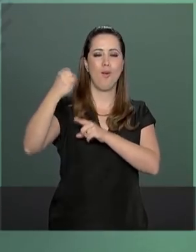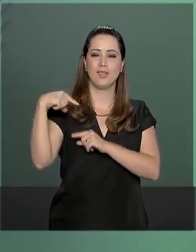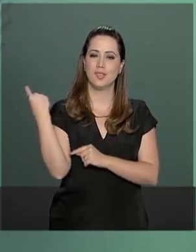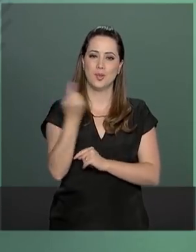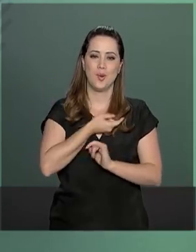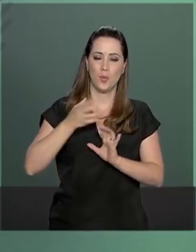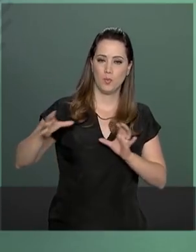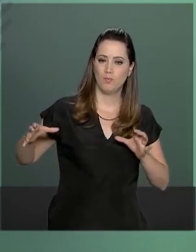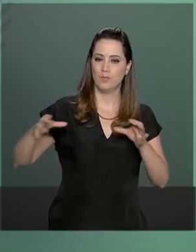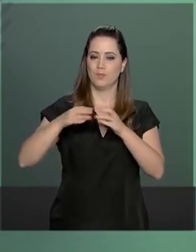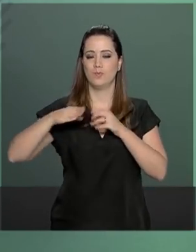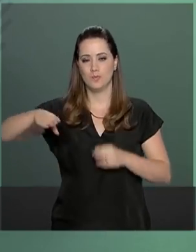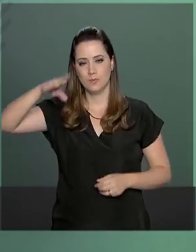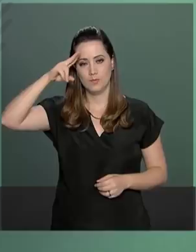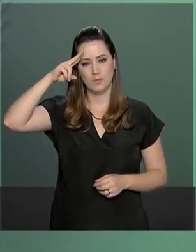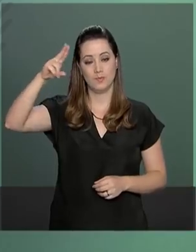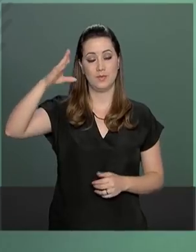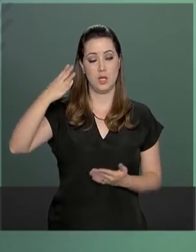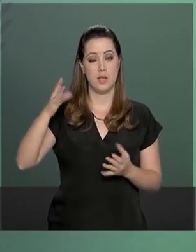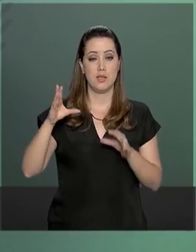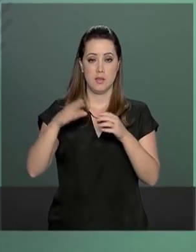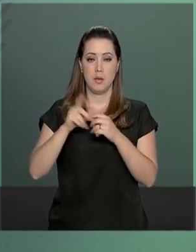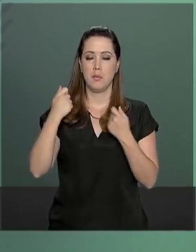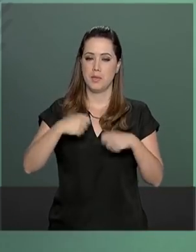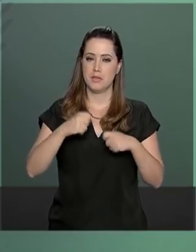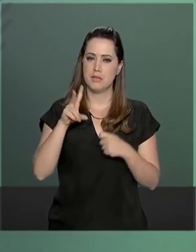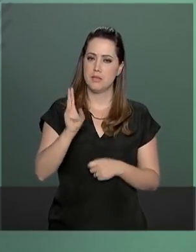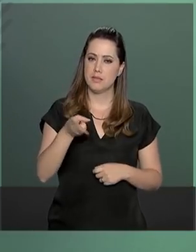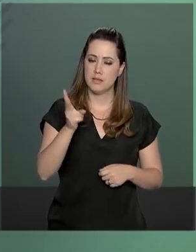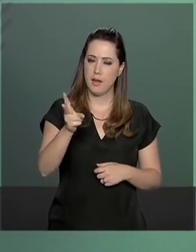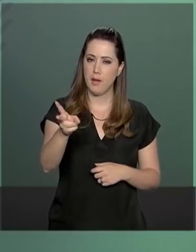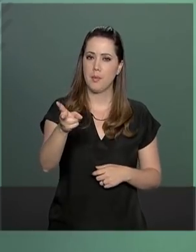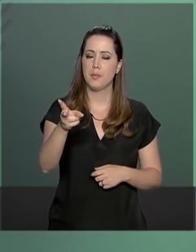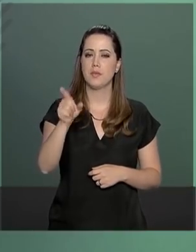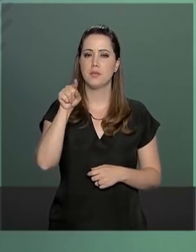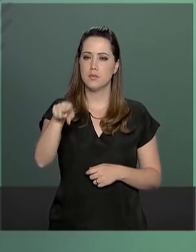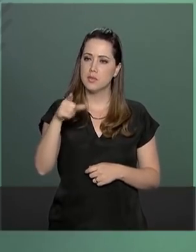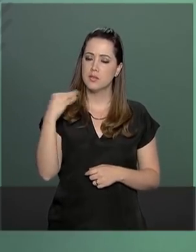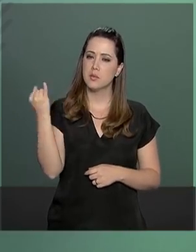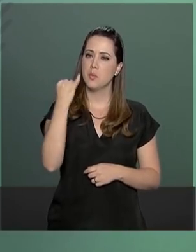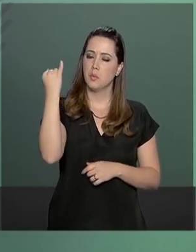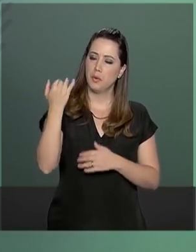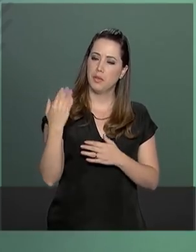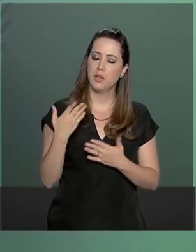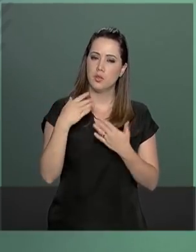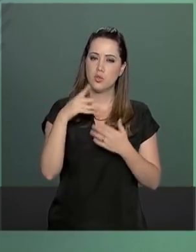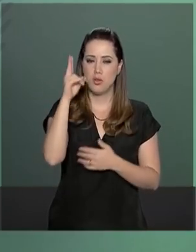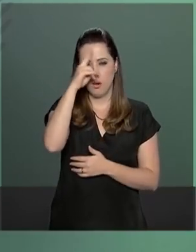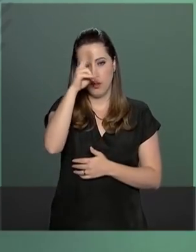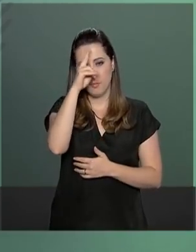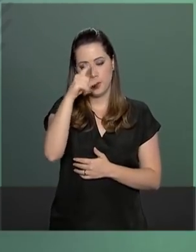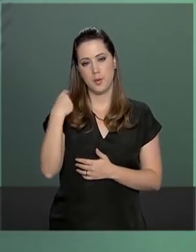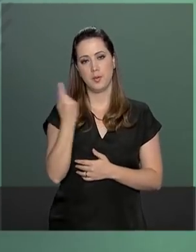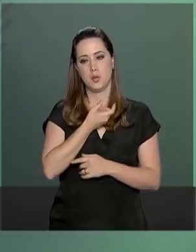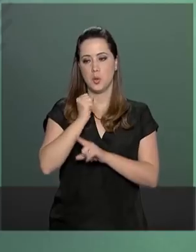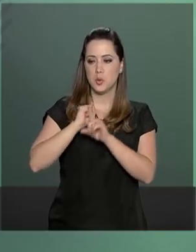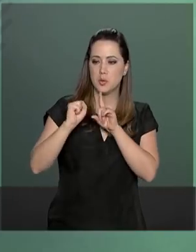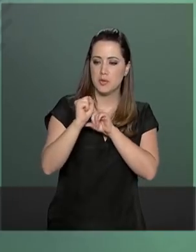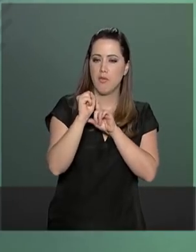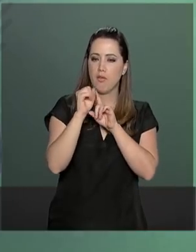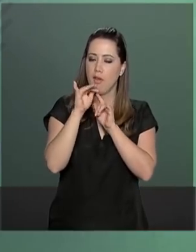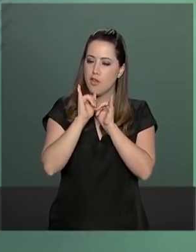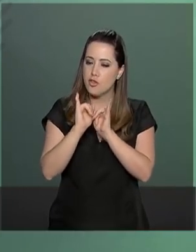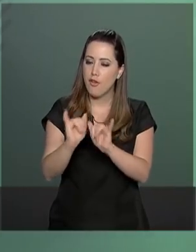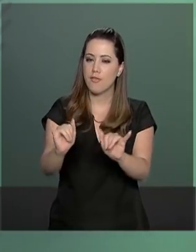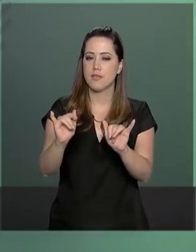nossas forças armadas eu acho que isso precisa sempre ser tocado e reverenciado a nossa sociedade